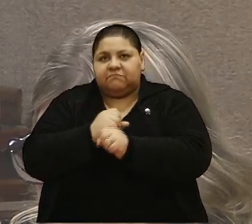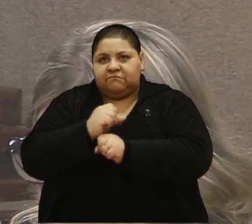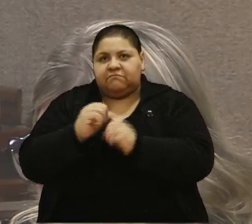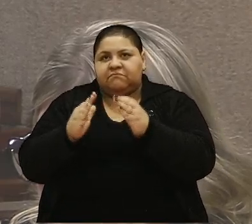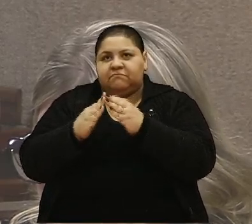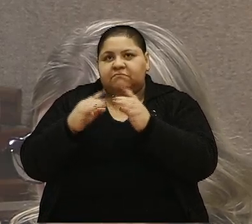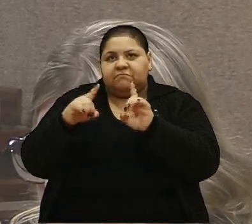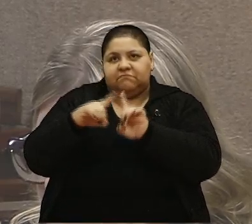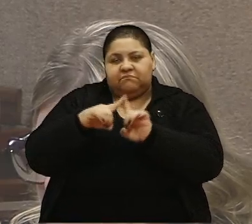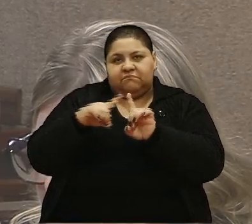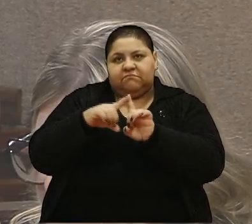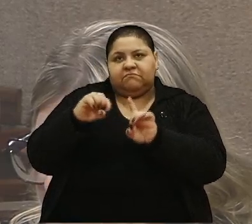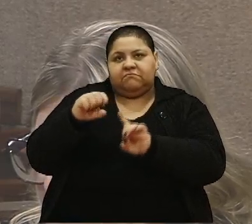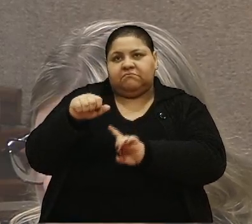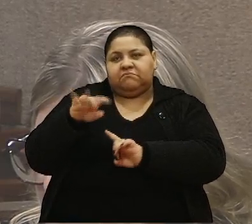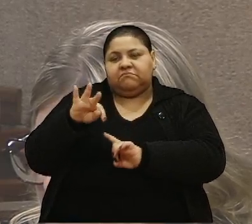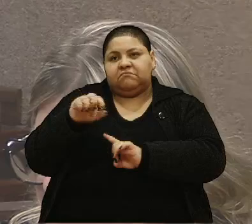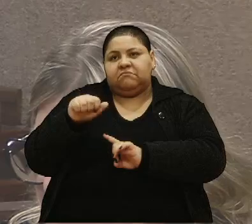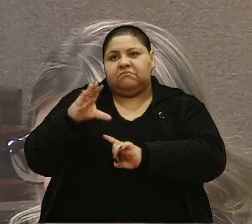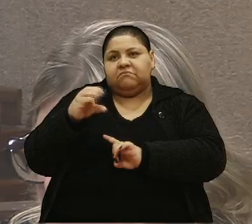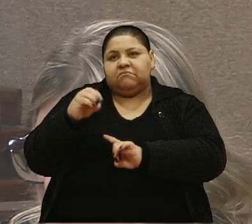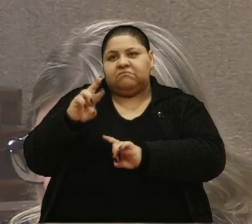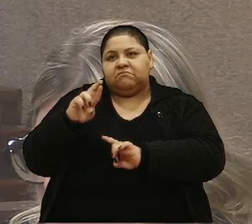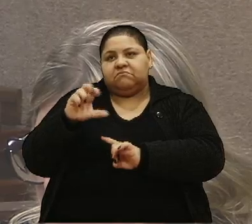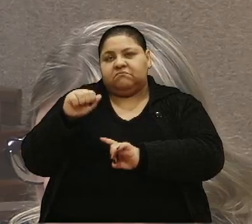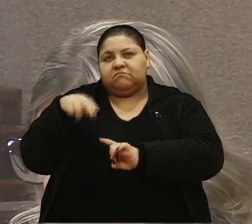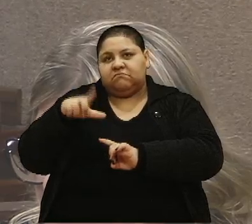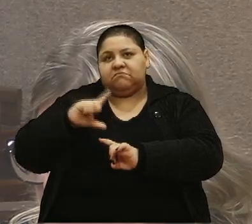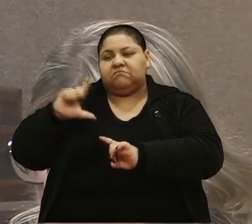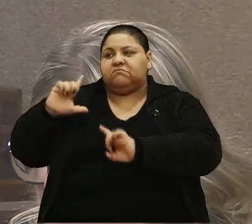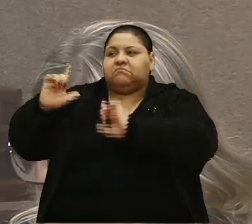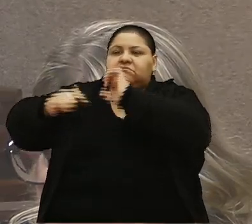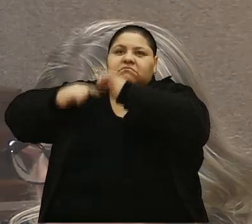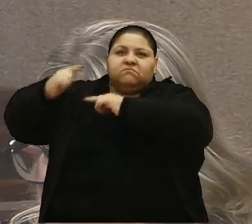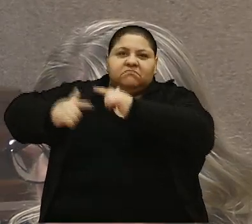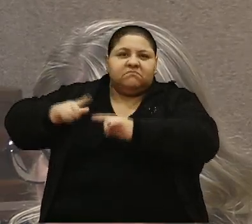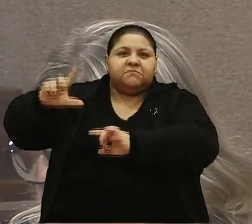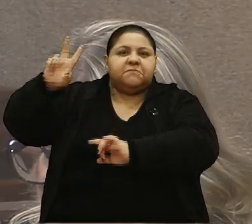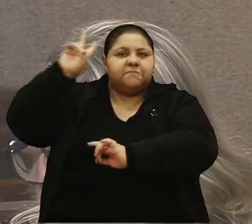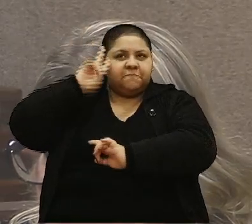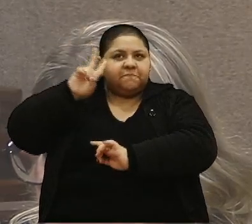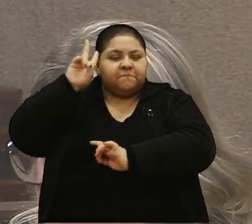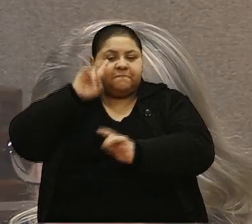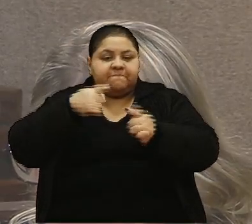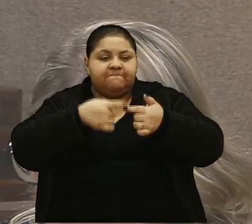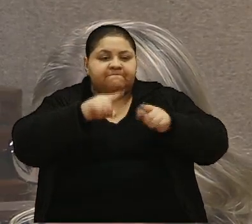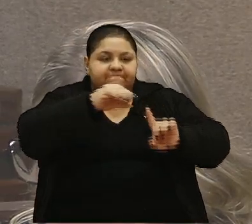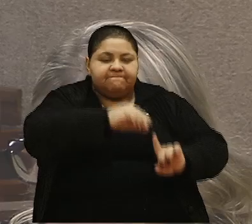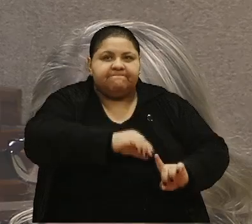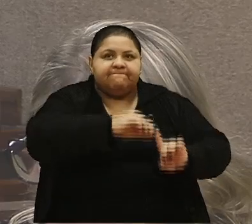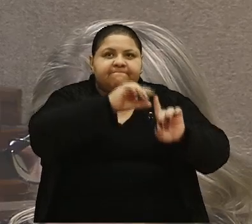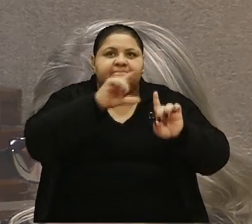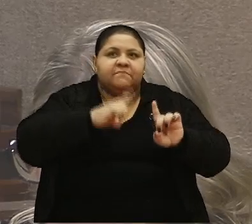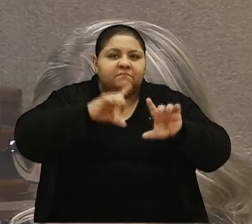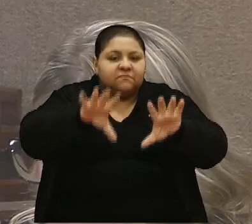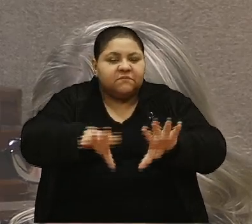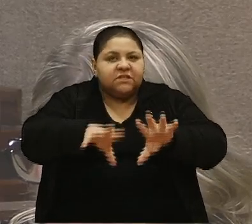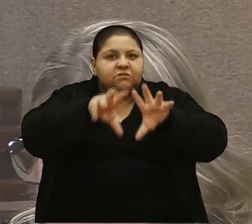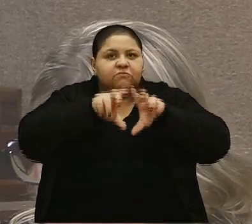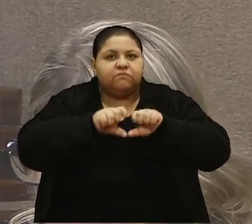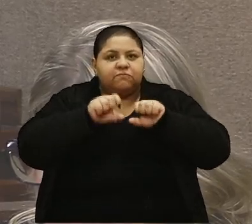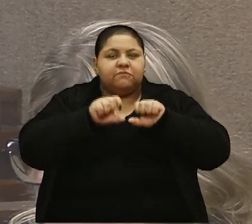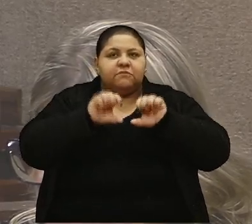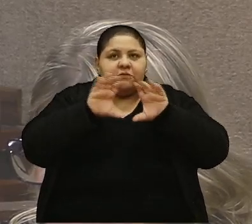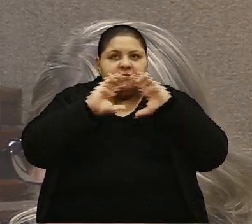Igreja de Santa Corona. É uma igreja, como eu falei, que tem tradição, tem história, mas principalmente tem um pertencimento à